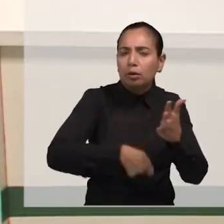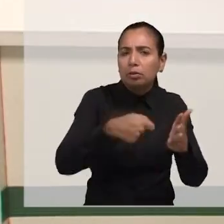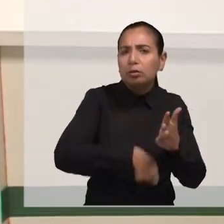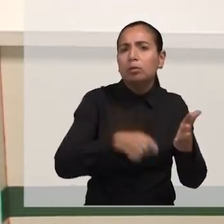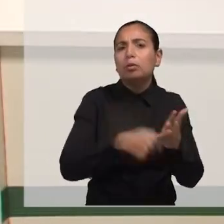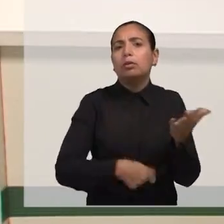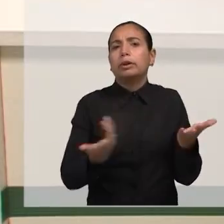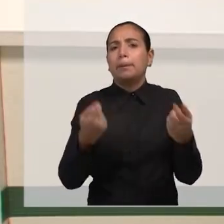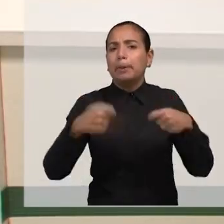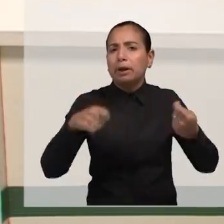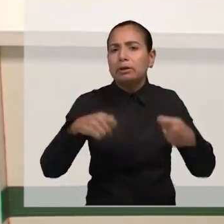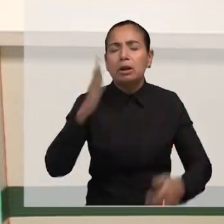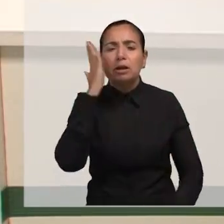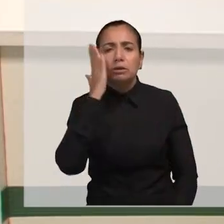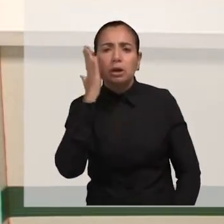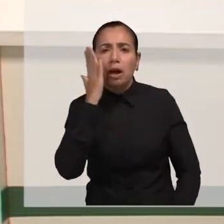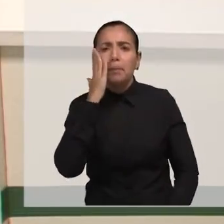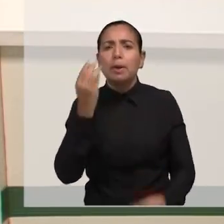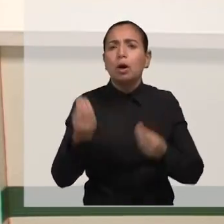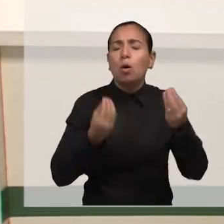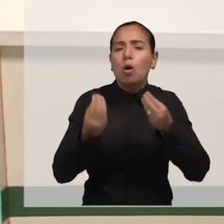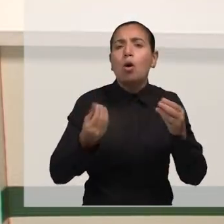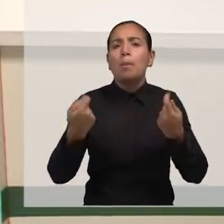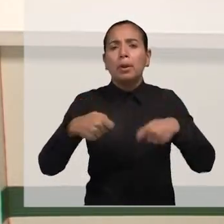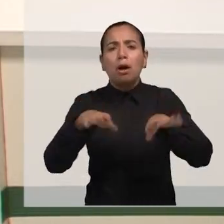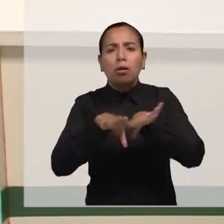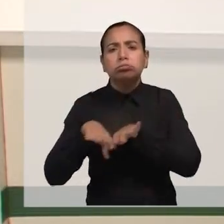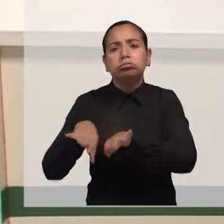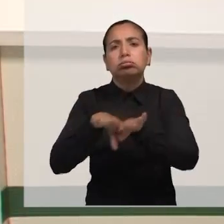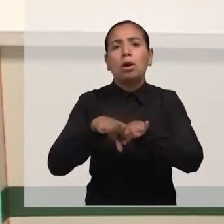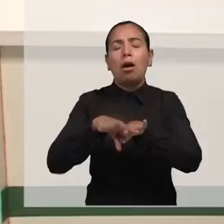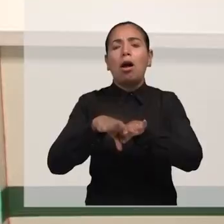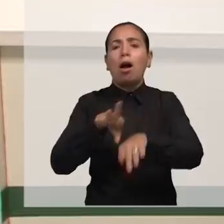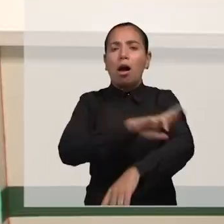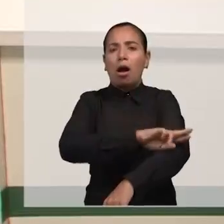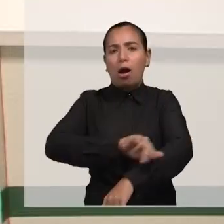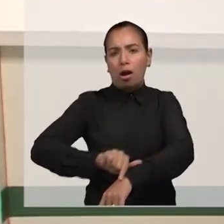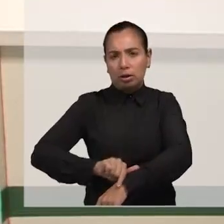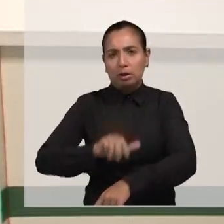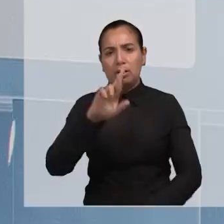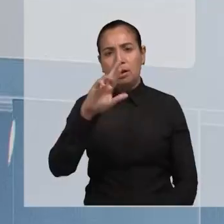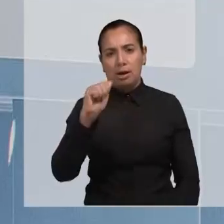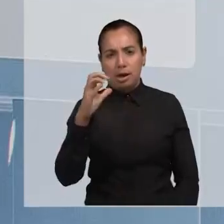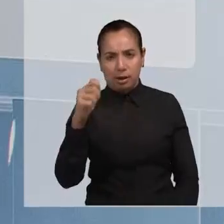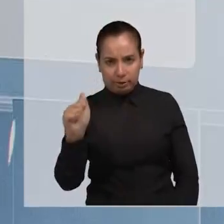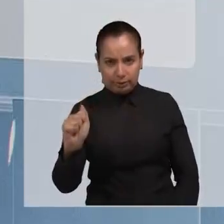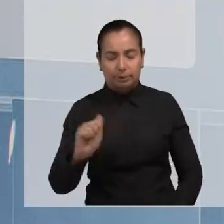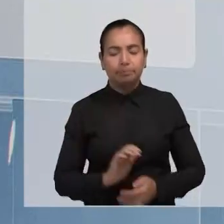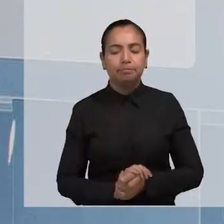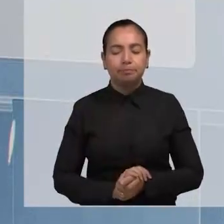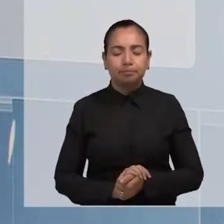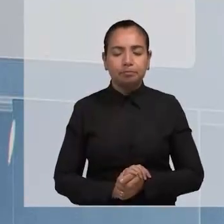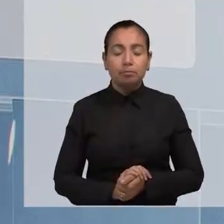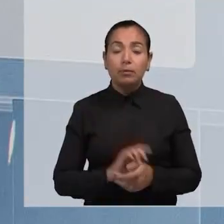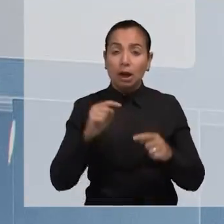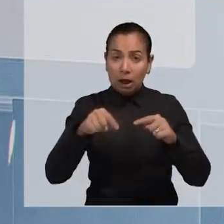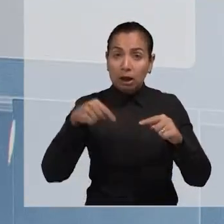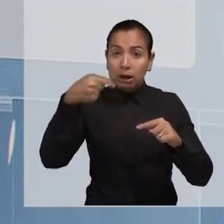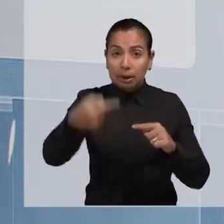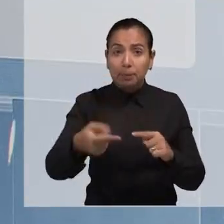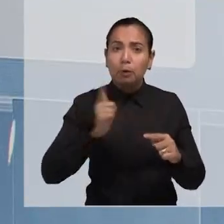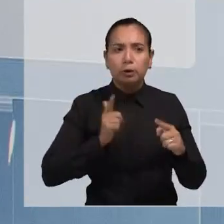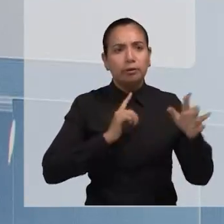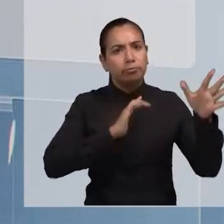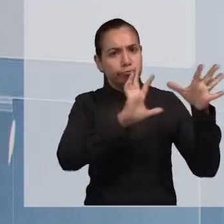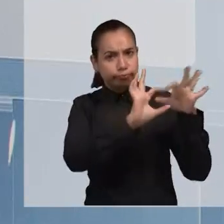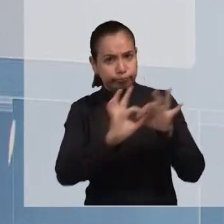de séculos da igualdade racial no Brasil. Nos últimos 3 Aí anos... depois disso, Luiz, só depois desse contexto,